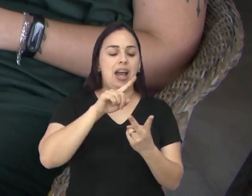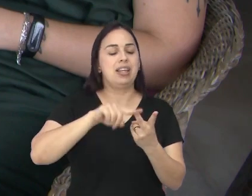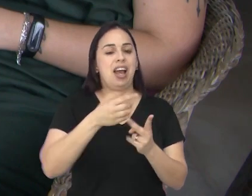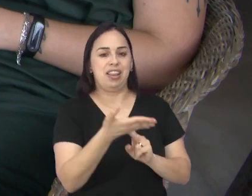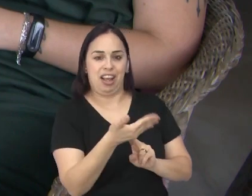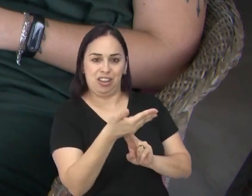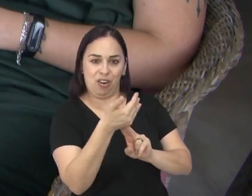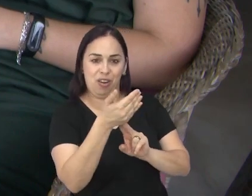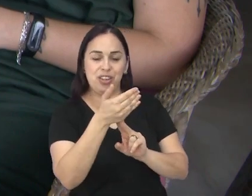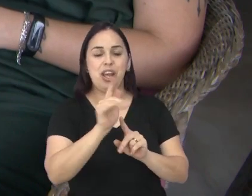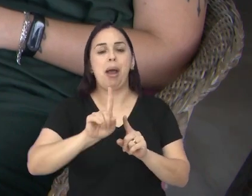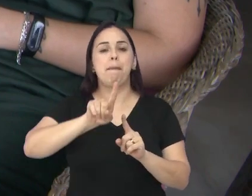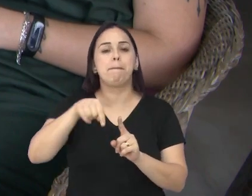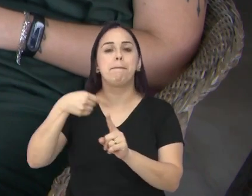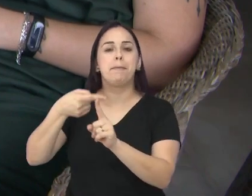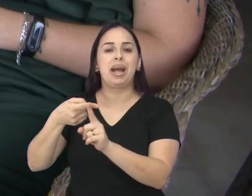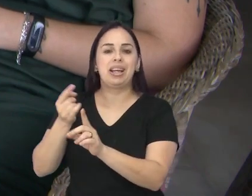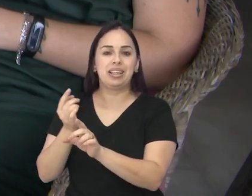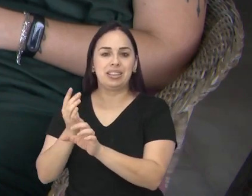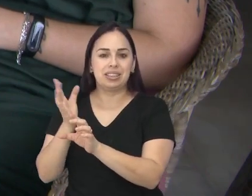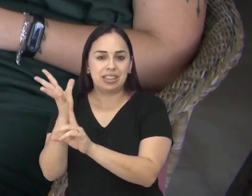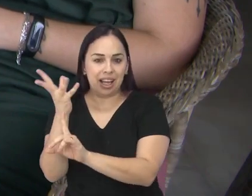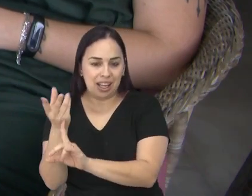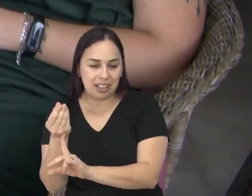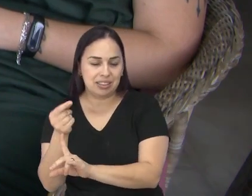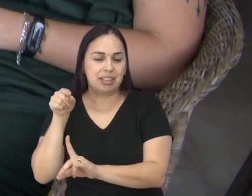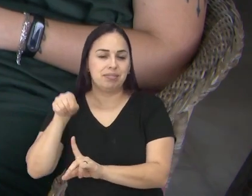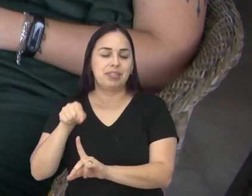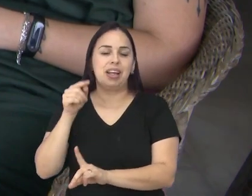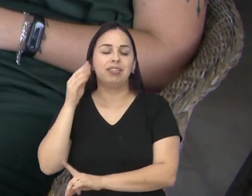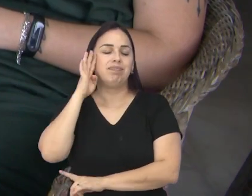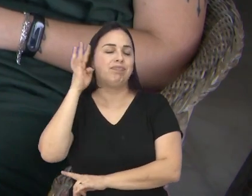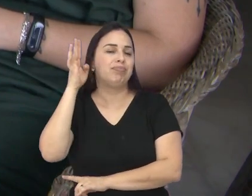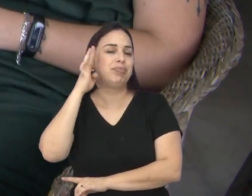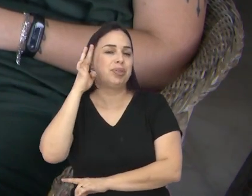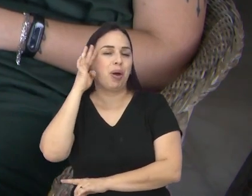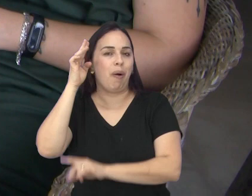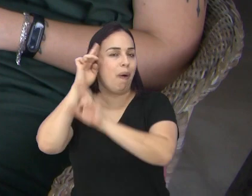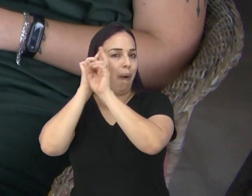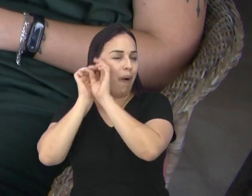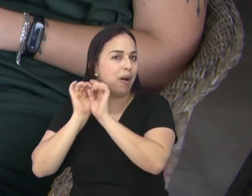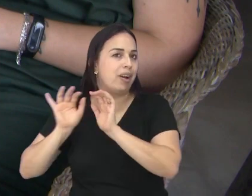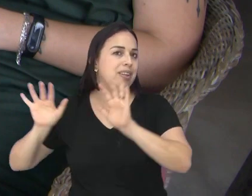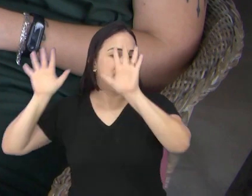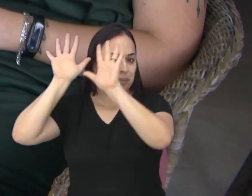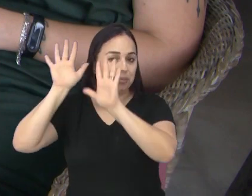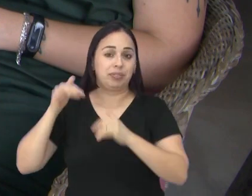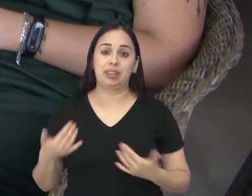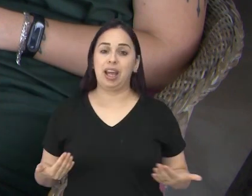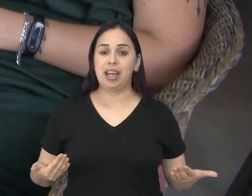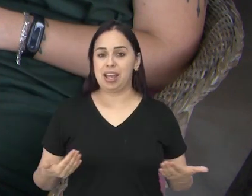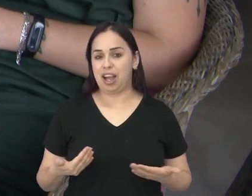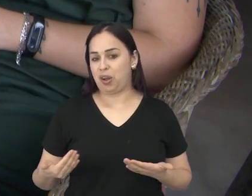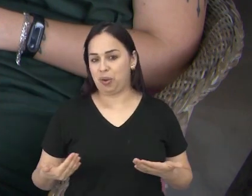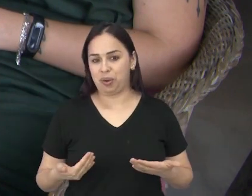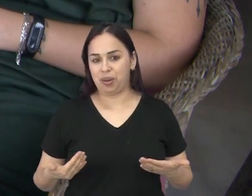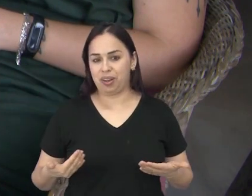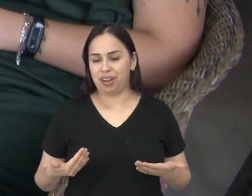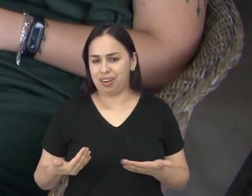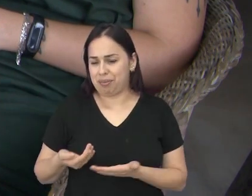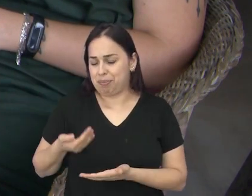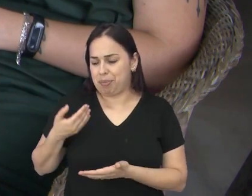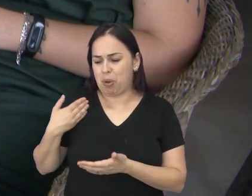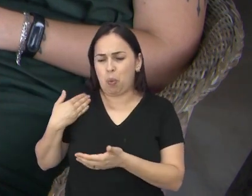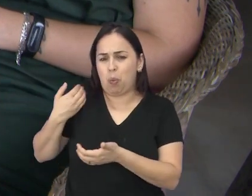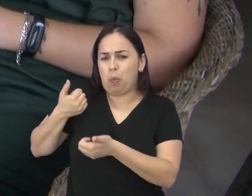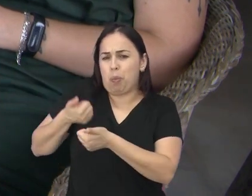exposições ou com qualquer outra coisa, com discussões, com relacionamentos e tal. E agora, mais